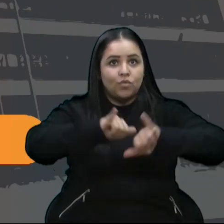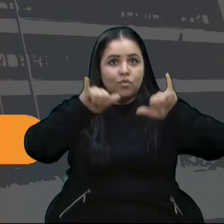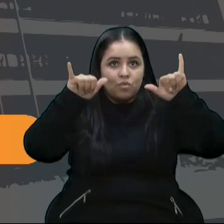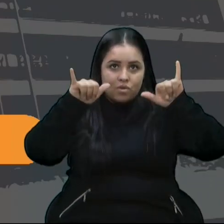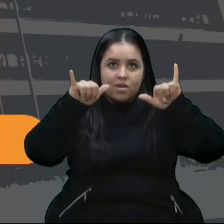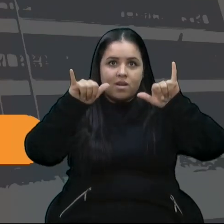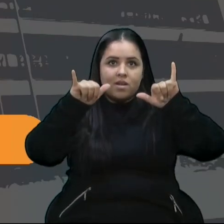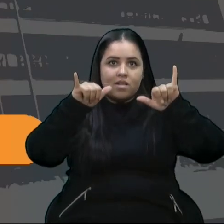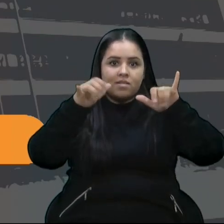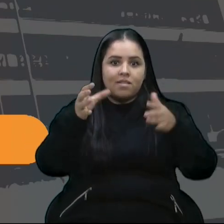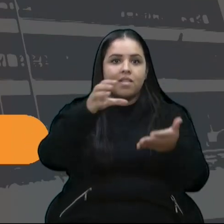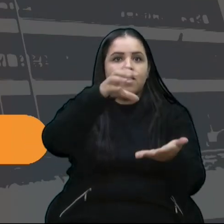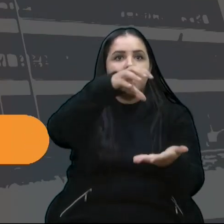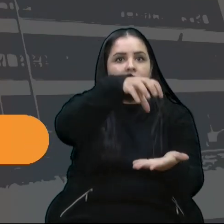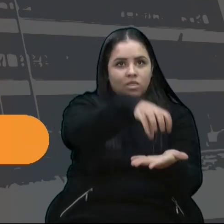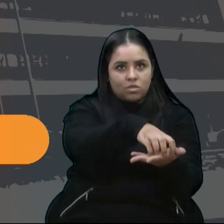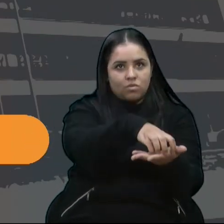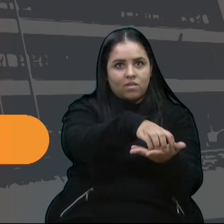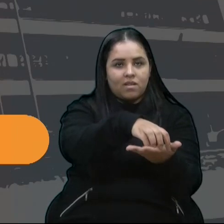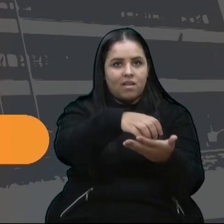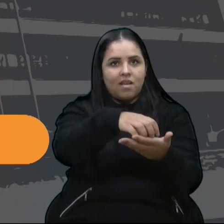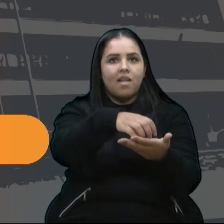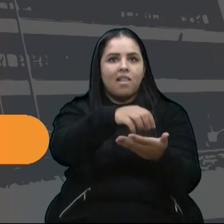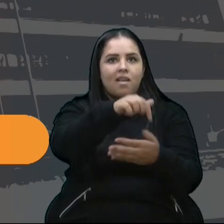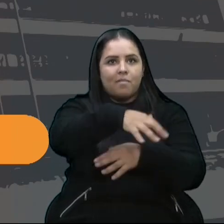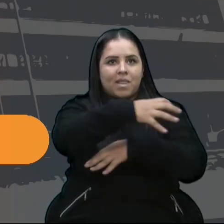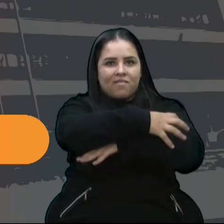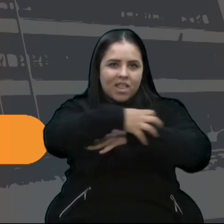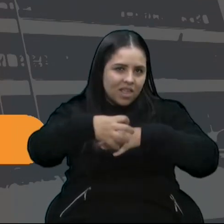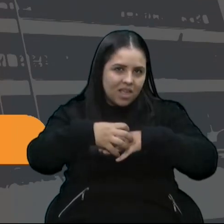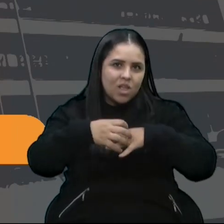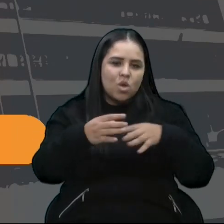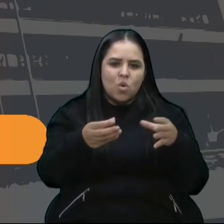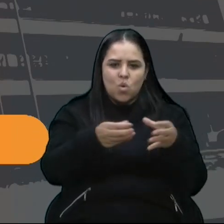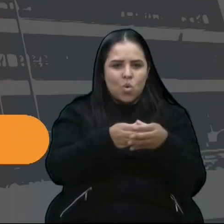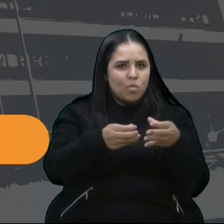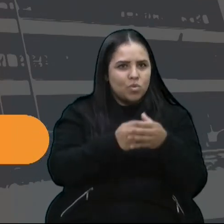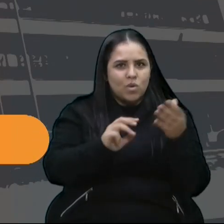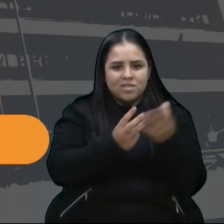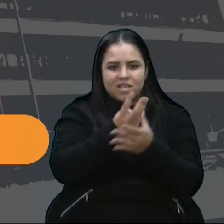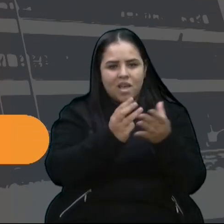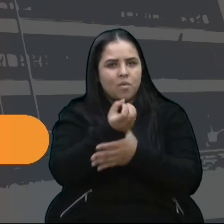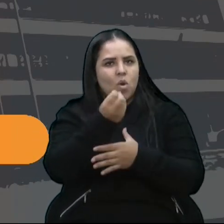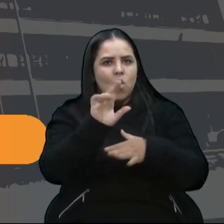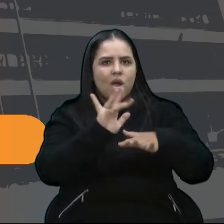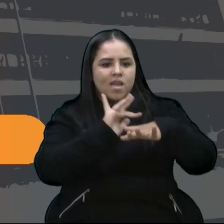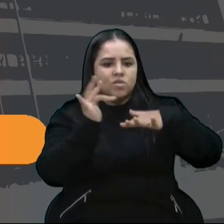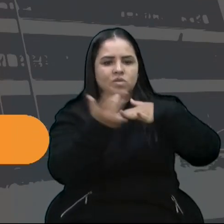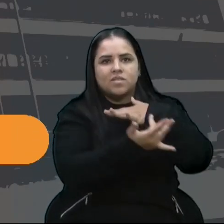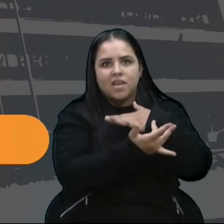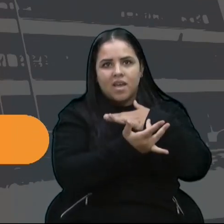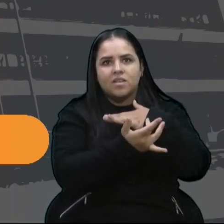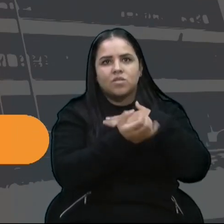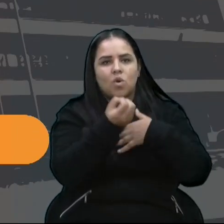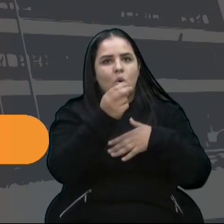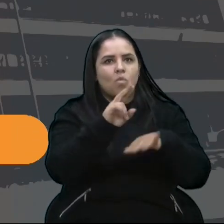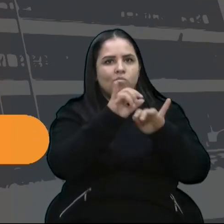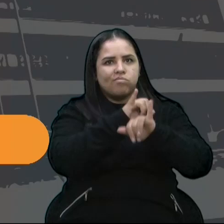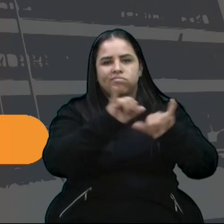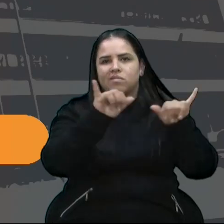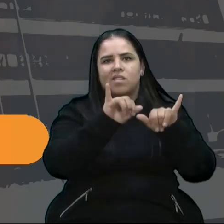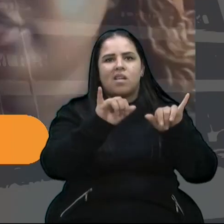daquela favela, seja por grupos de WhatsApp, seja pelas redes sociais, seja por anúncio, seja